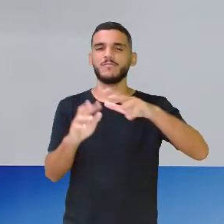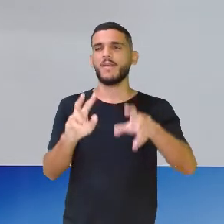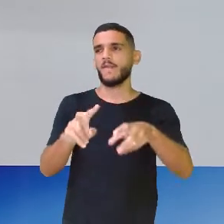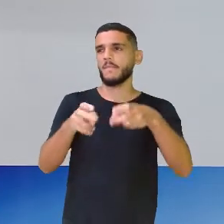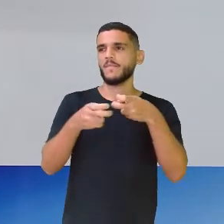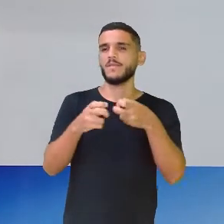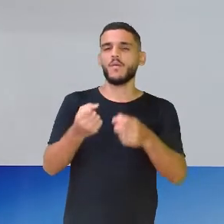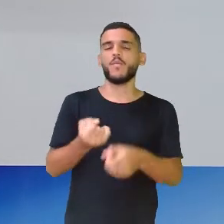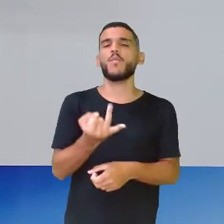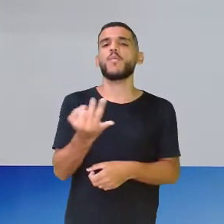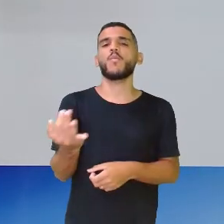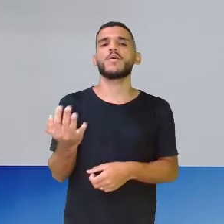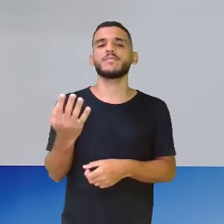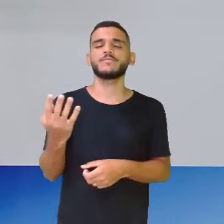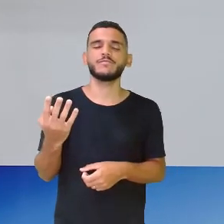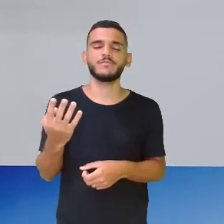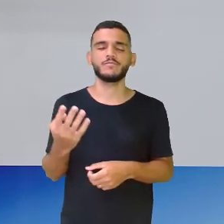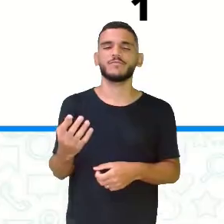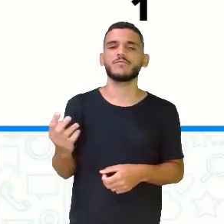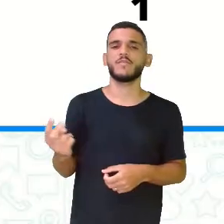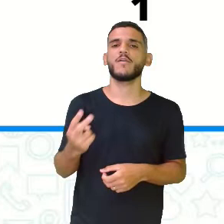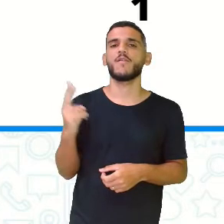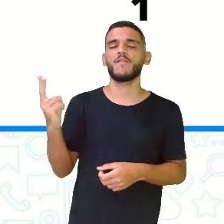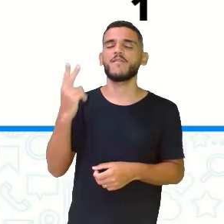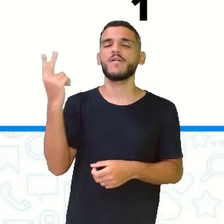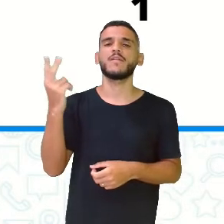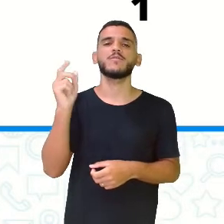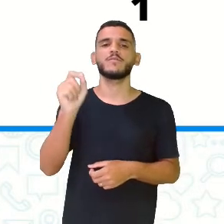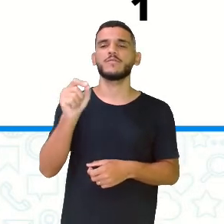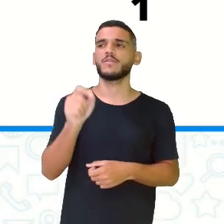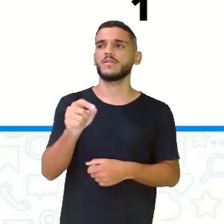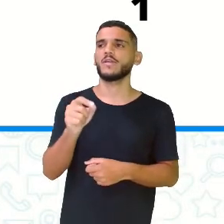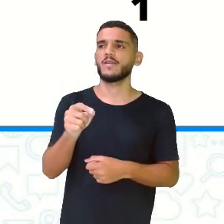identificar quanto vale cada trecho.